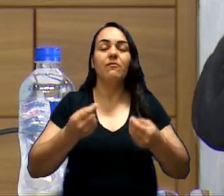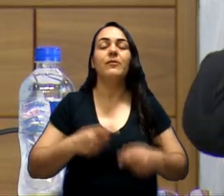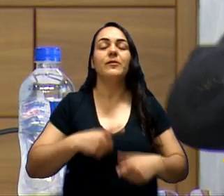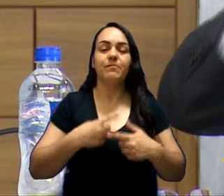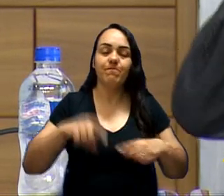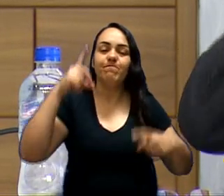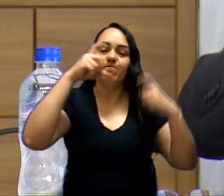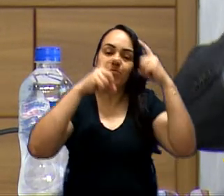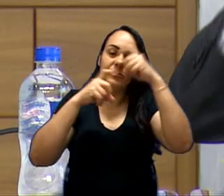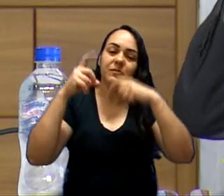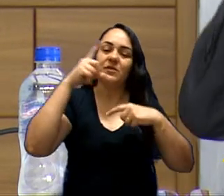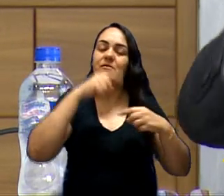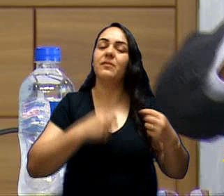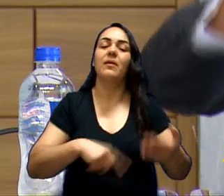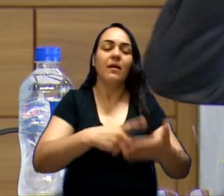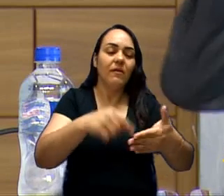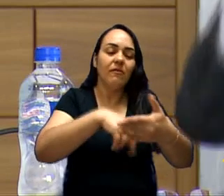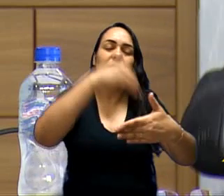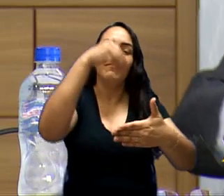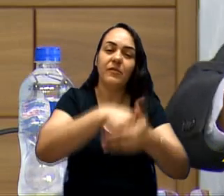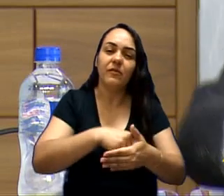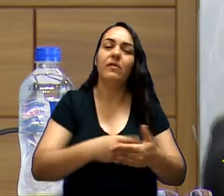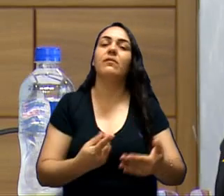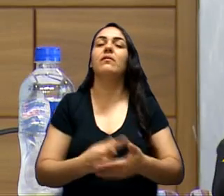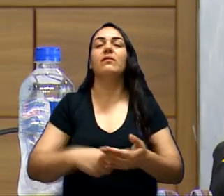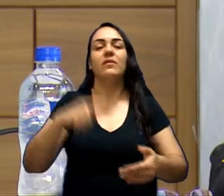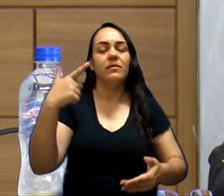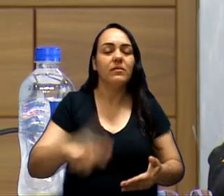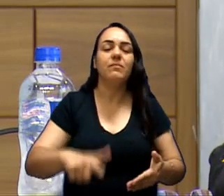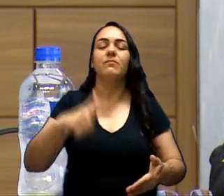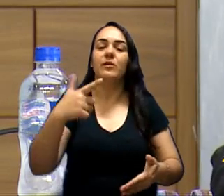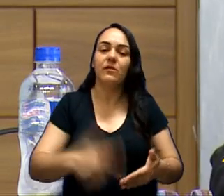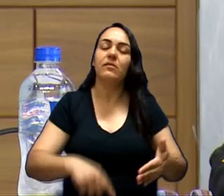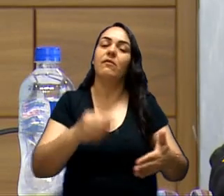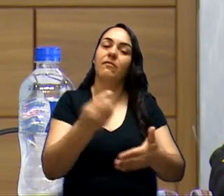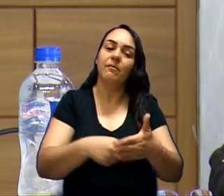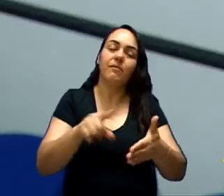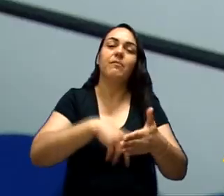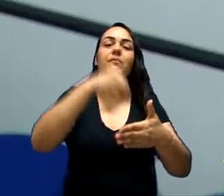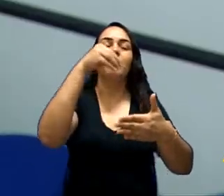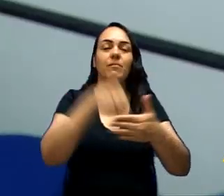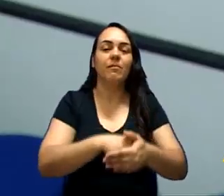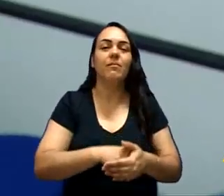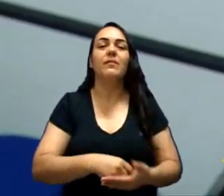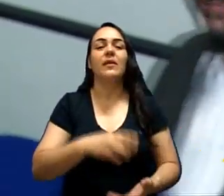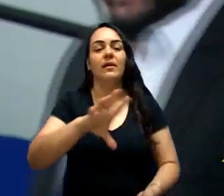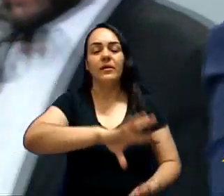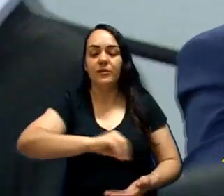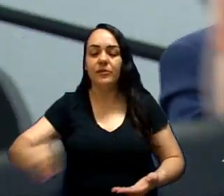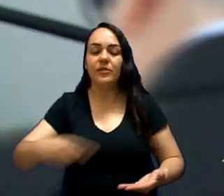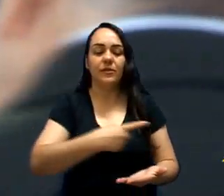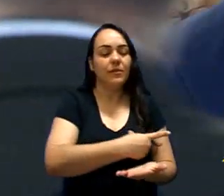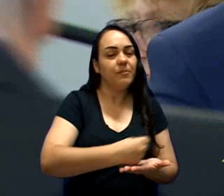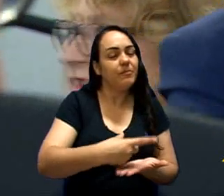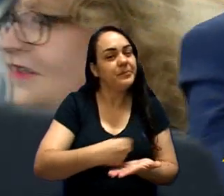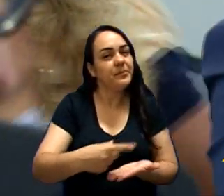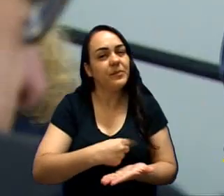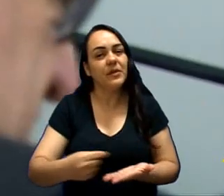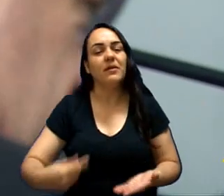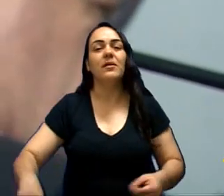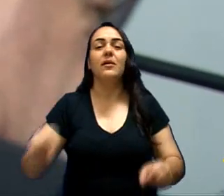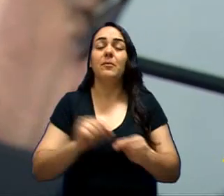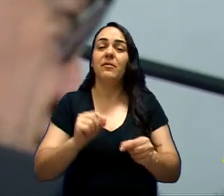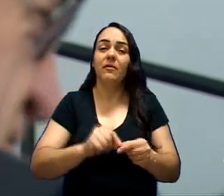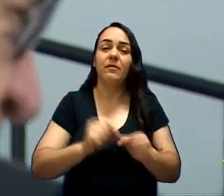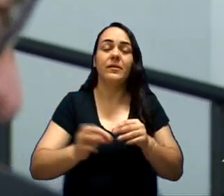desgastante, vota, vota, põe na pauta, eu vem correndo. Pressionei. Teve pessoa que tirou emenda, que tirou para poder pra dar agilidade, para dar tempo de executar as